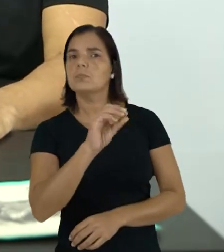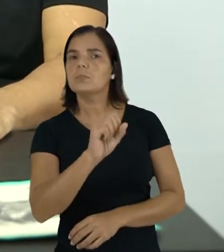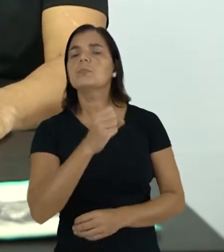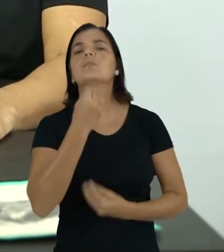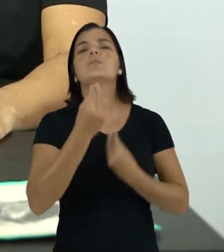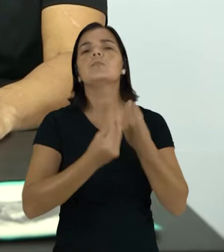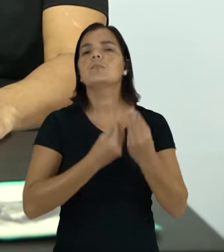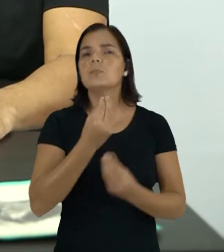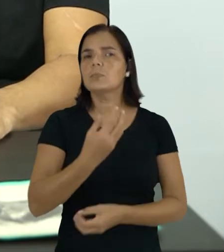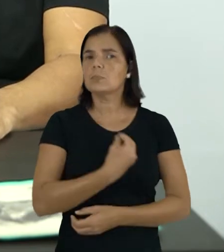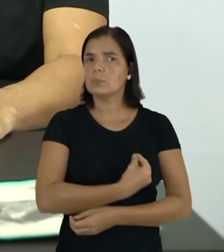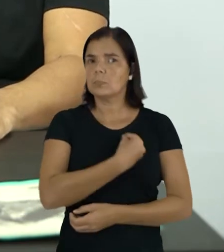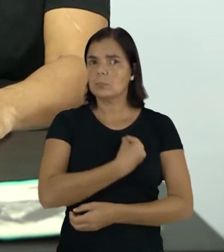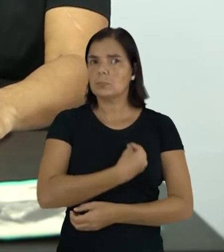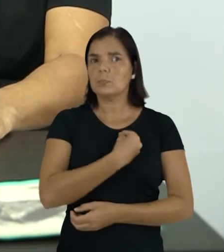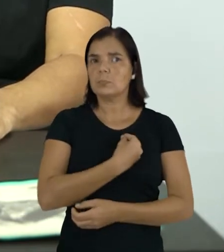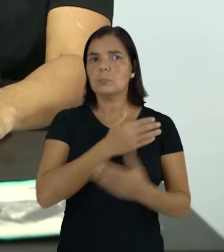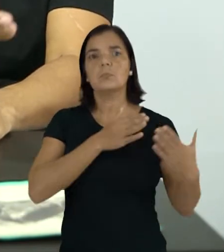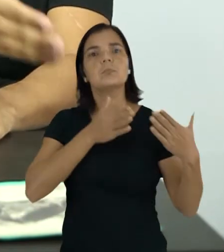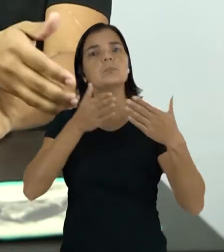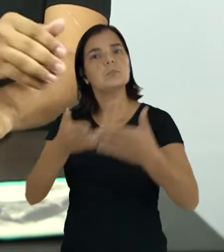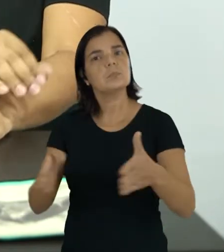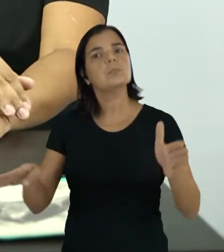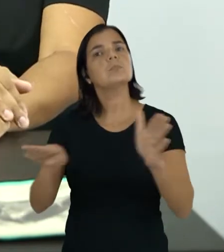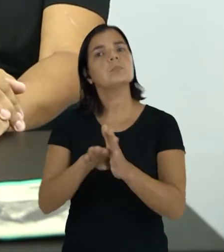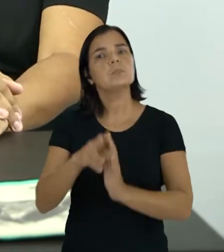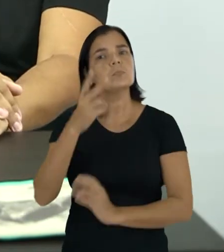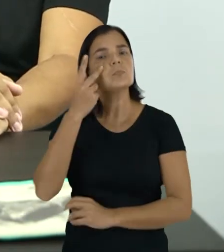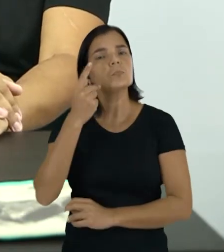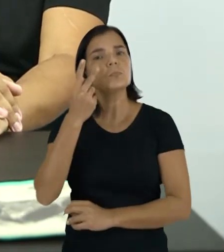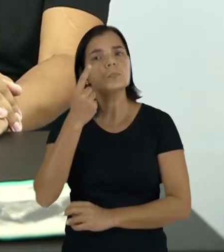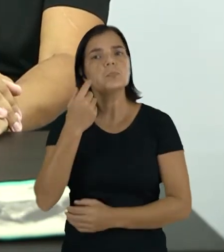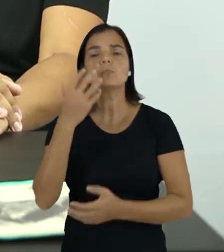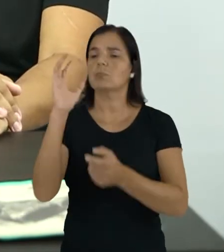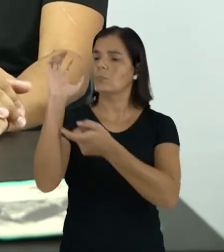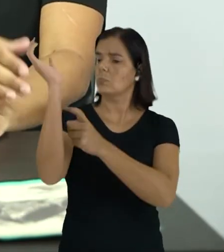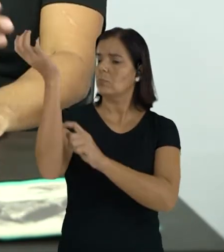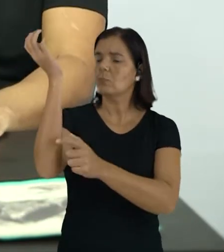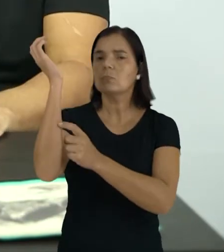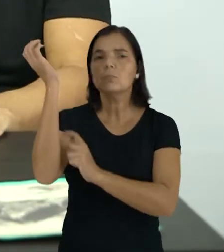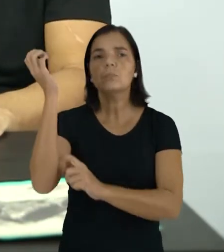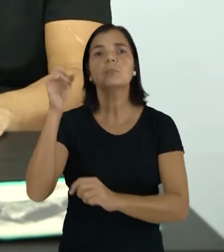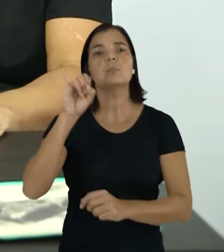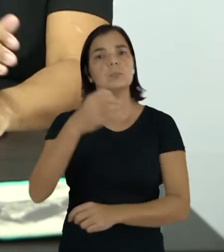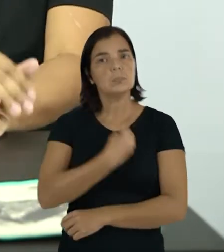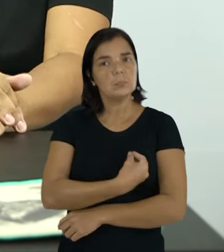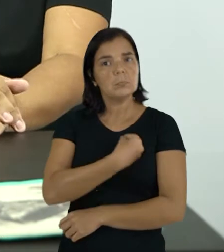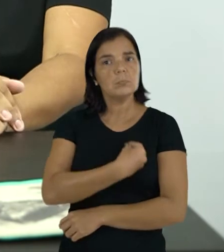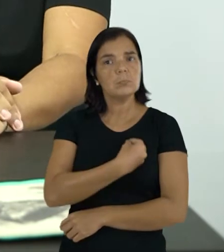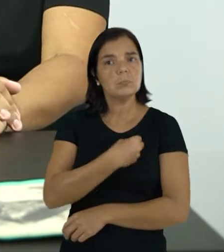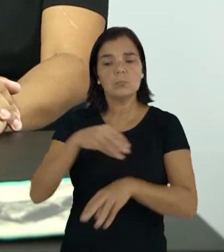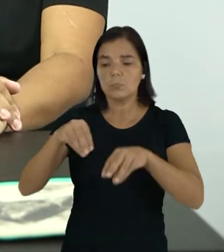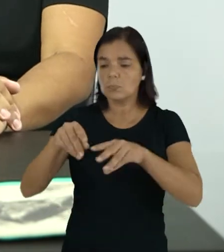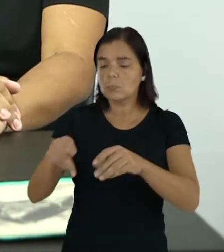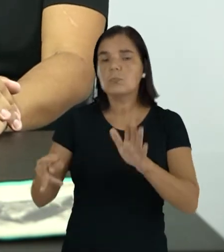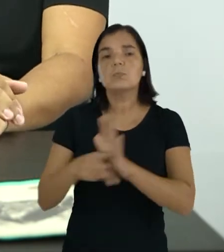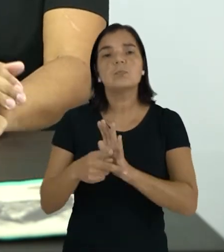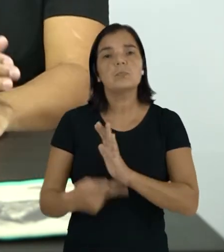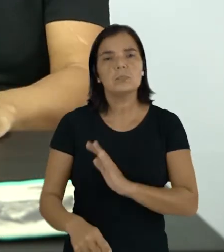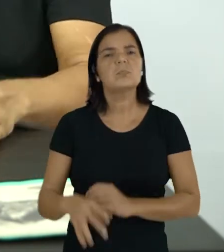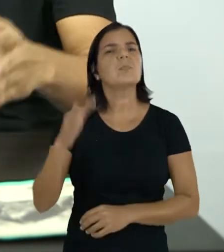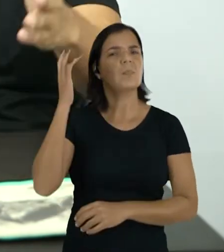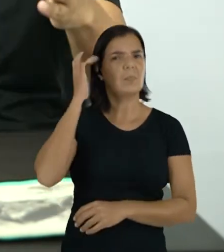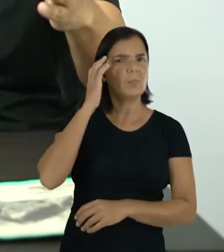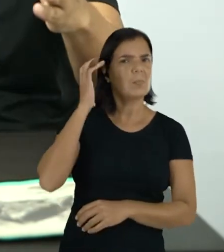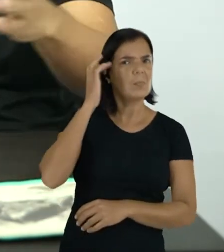a ser a vida dos indígenas, então, com a chegada dos seringalistas? Se eram eles que viviam no território, será que